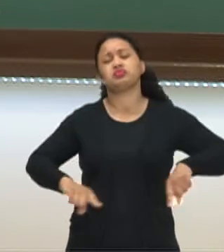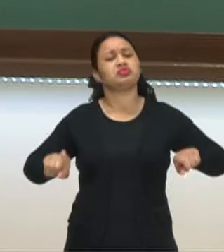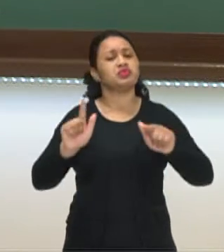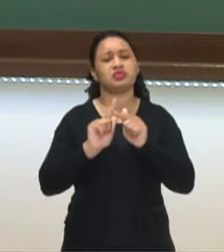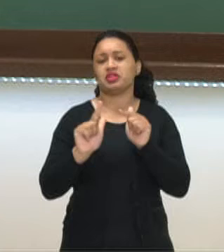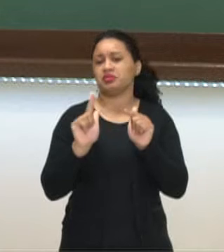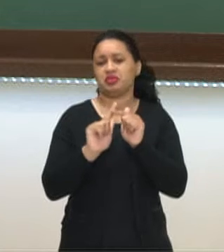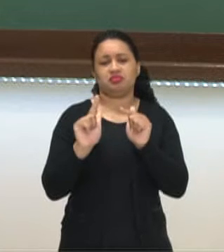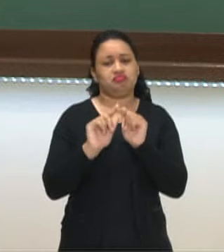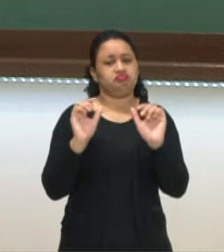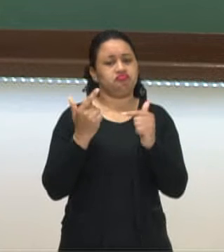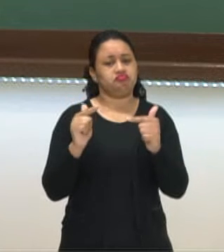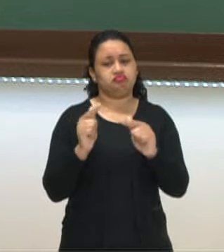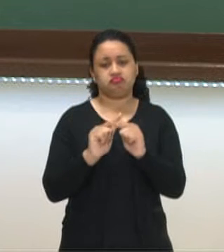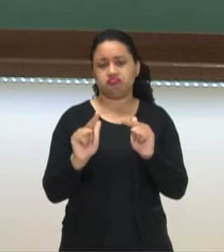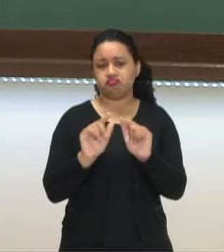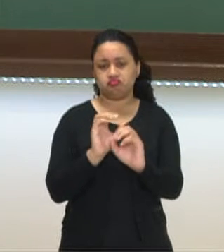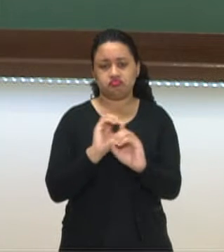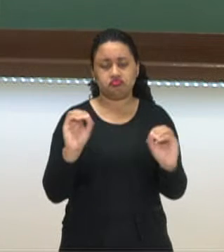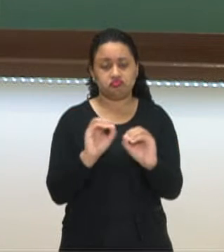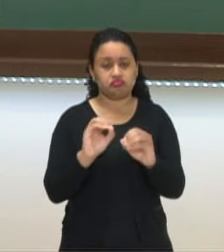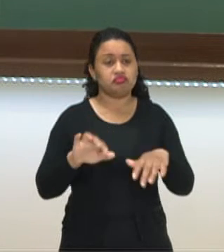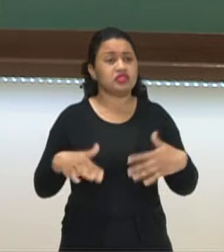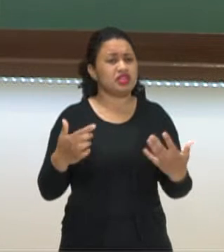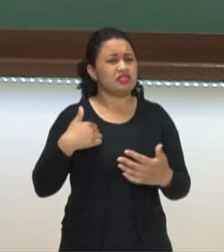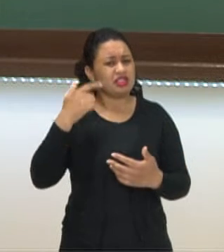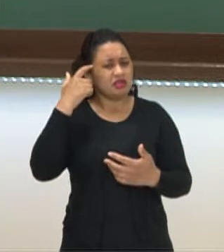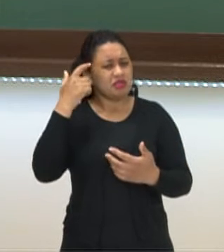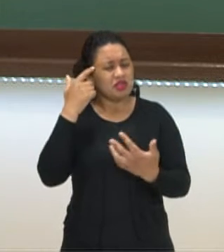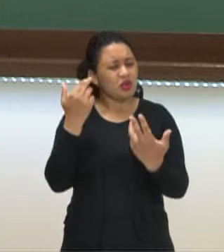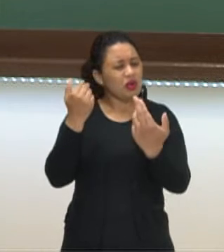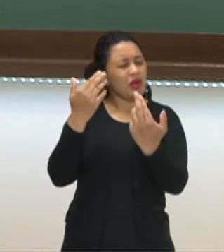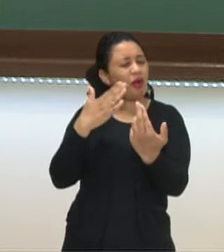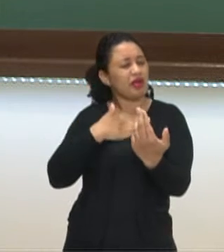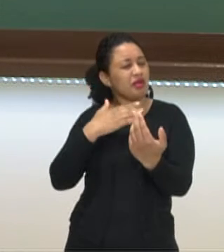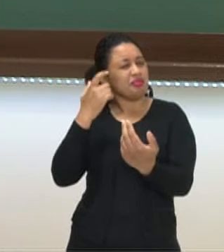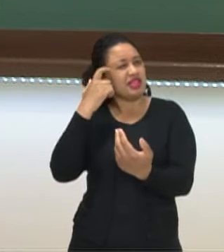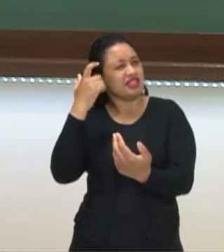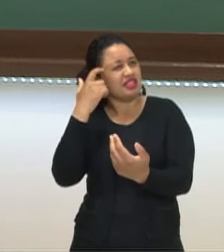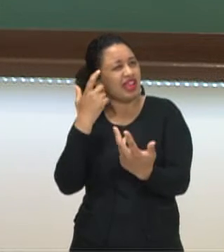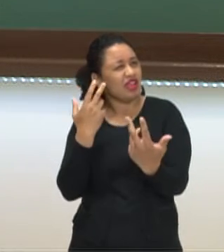conferir? Será que você pensou nos mesmos programas que a teacher